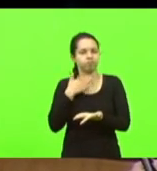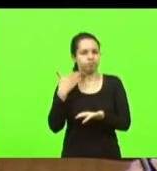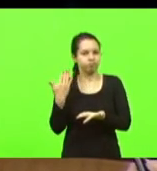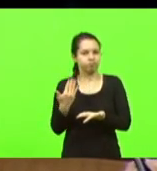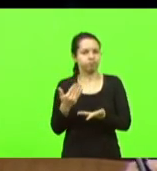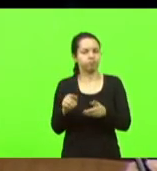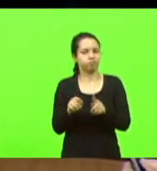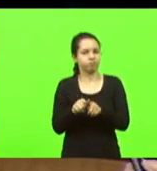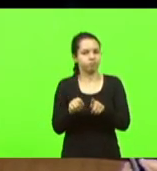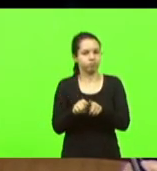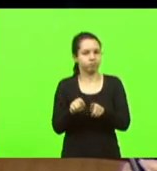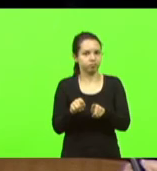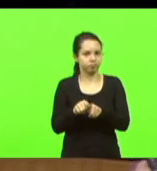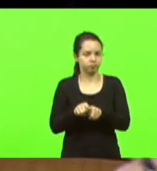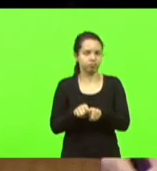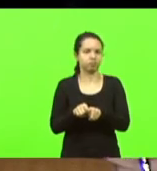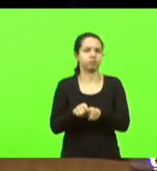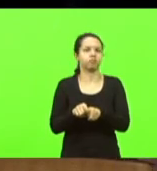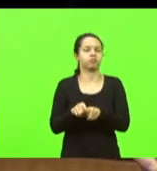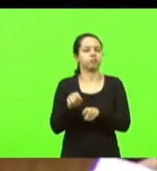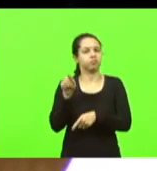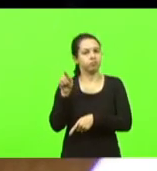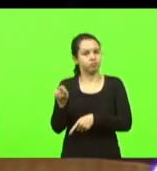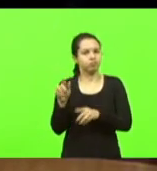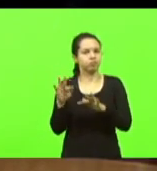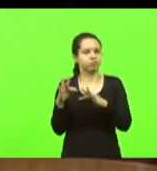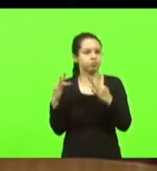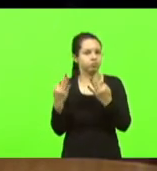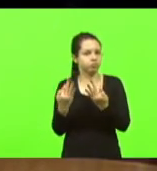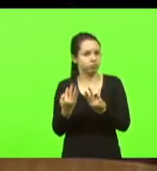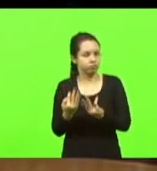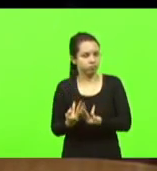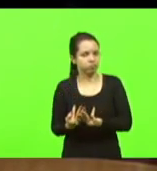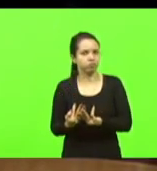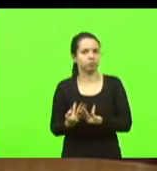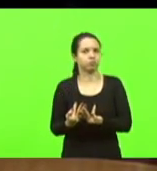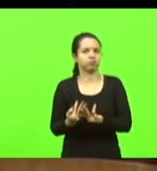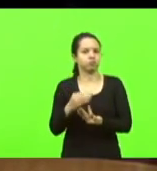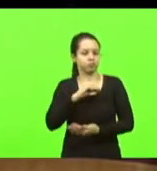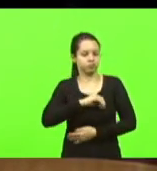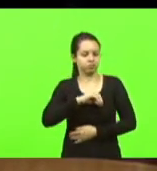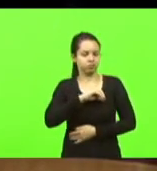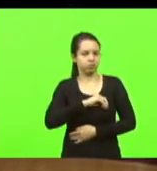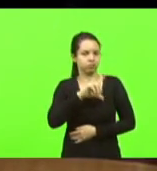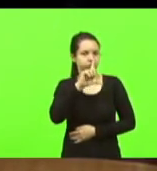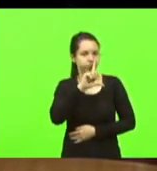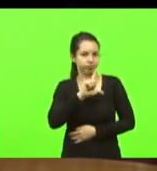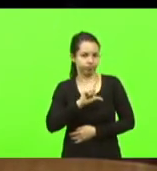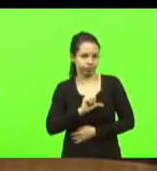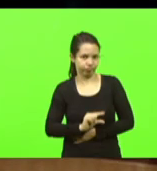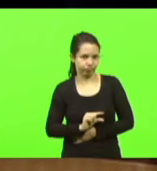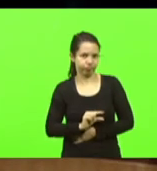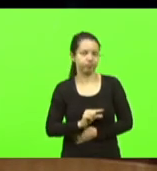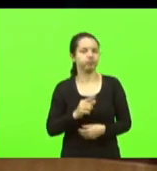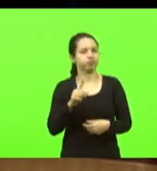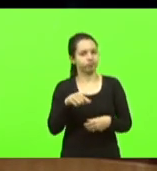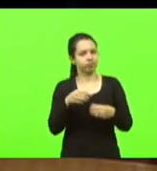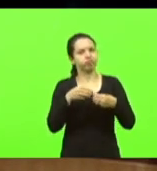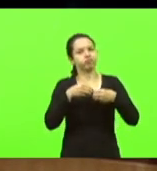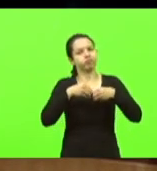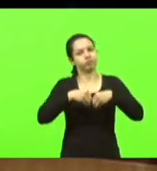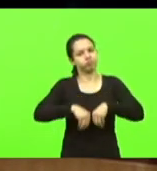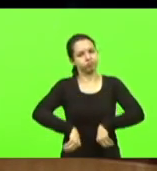da sua família terá uma remuneração diminuída O que é muito prejudicial